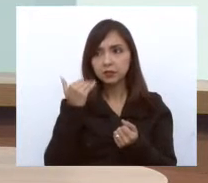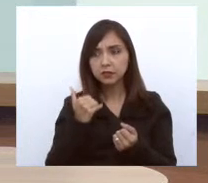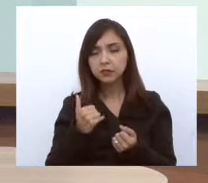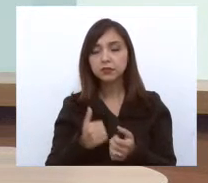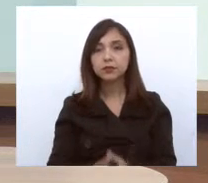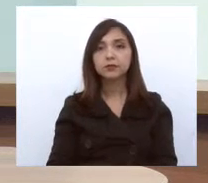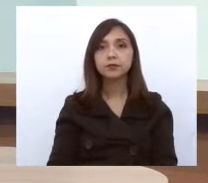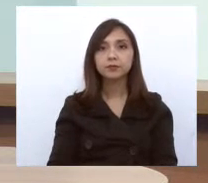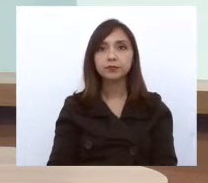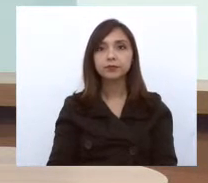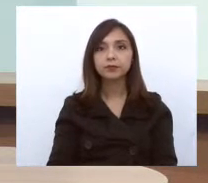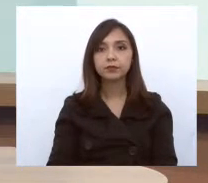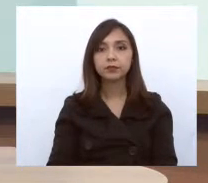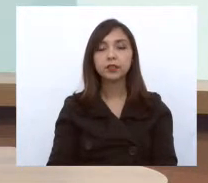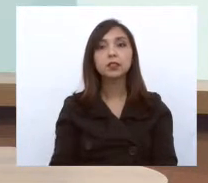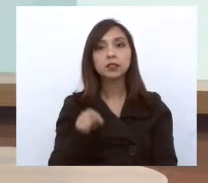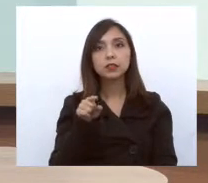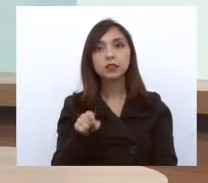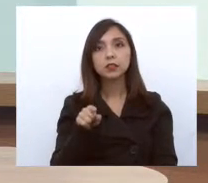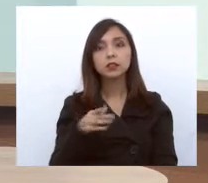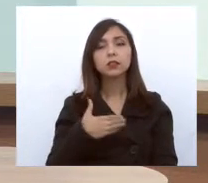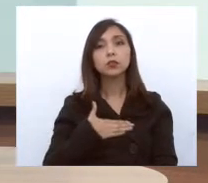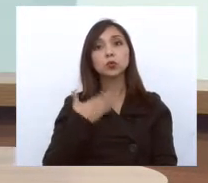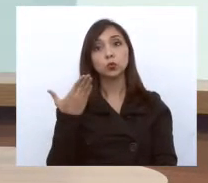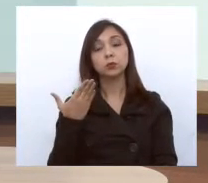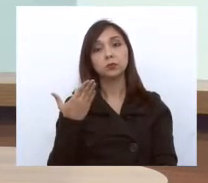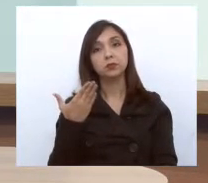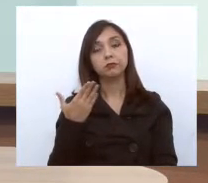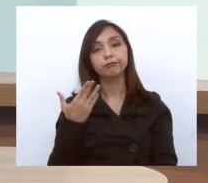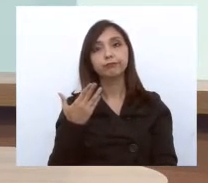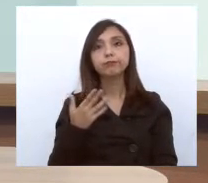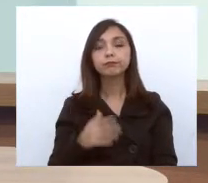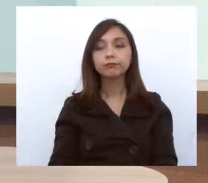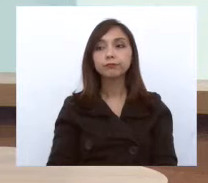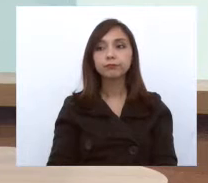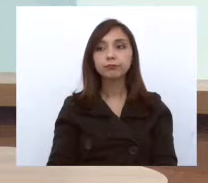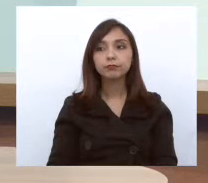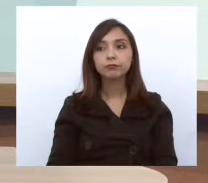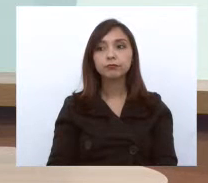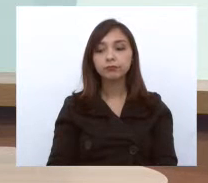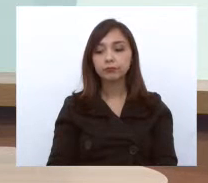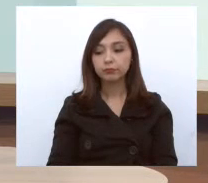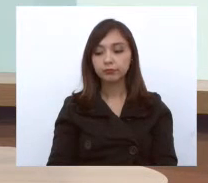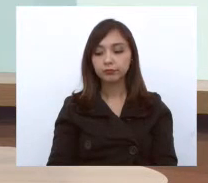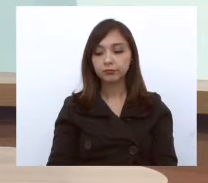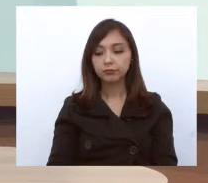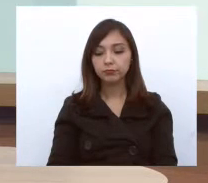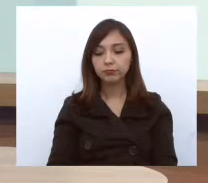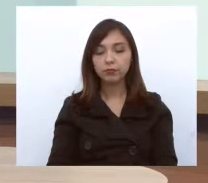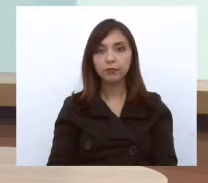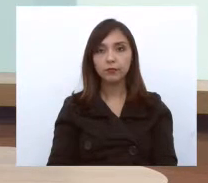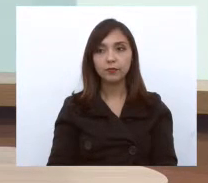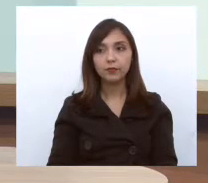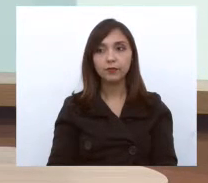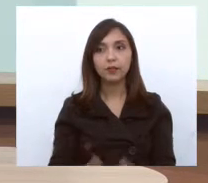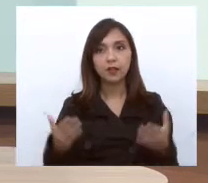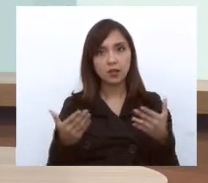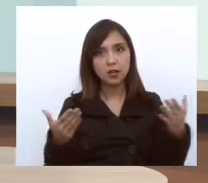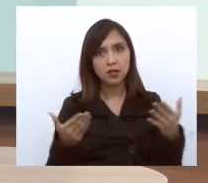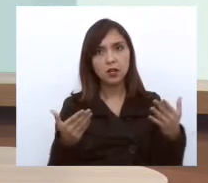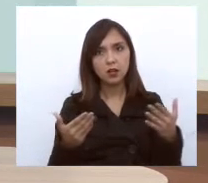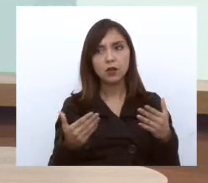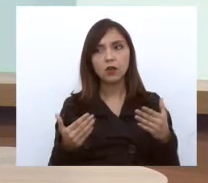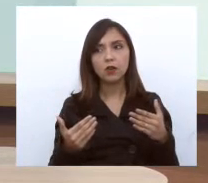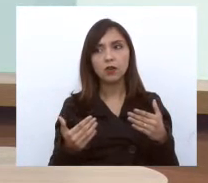autuado, evitando, assim, surpresas desagradáveis. Agora, vai na